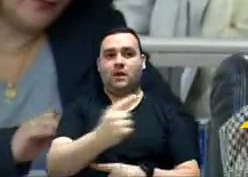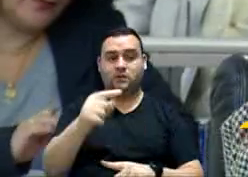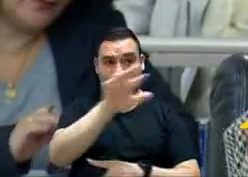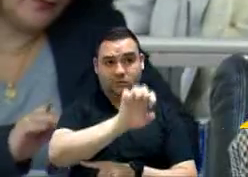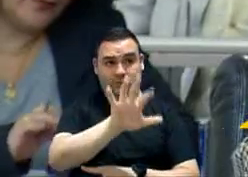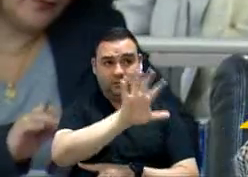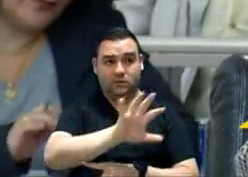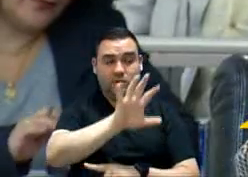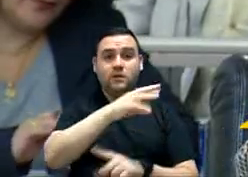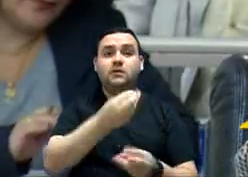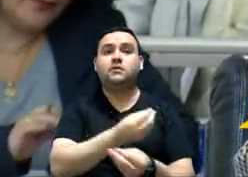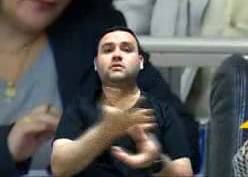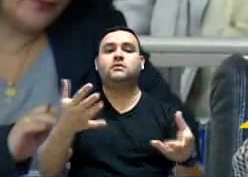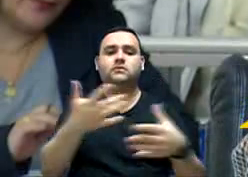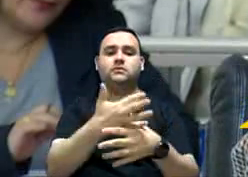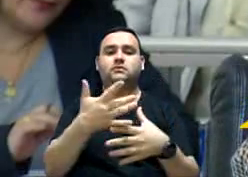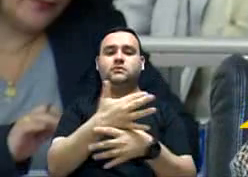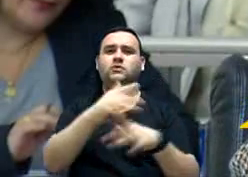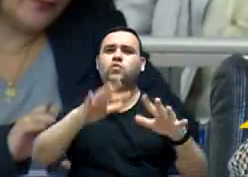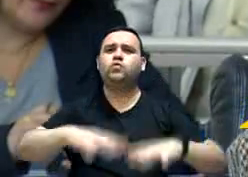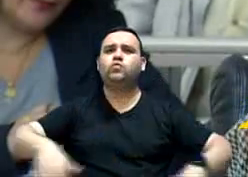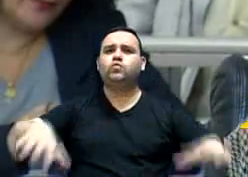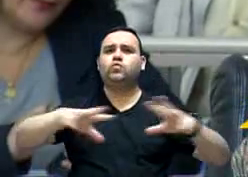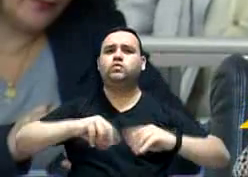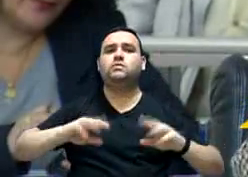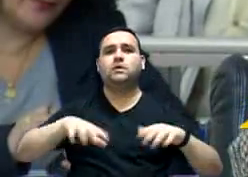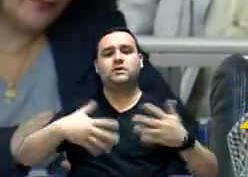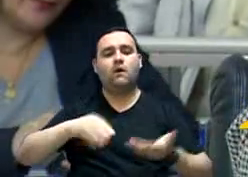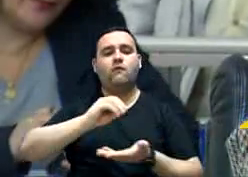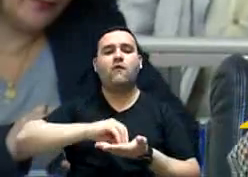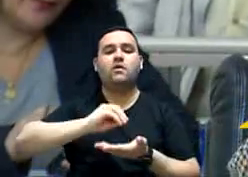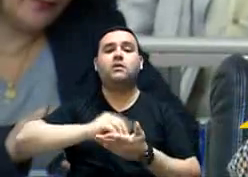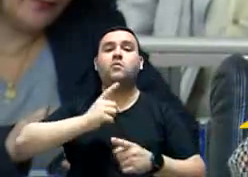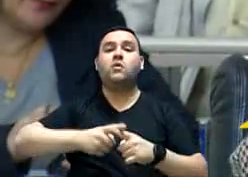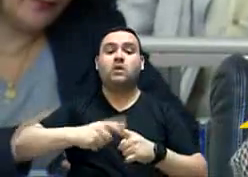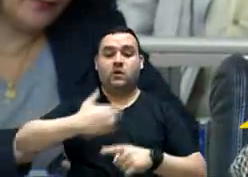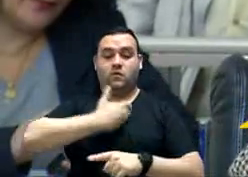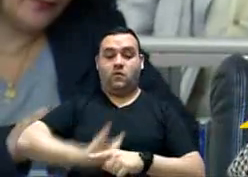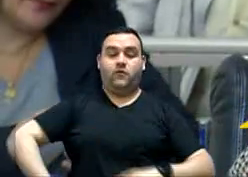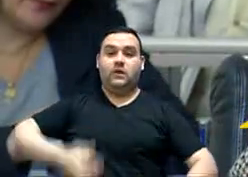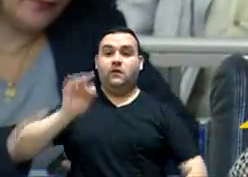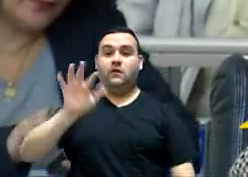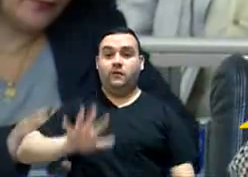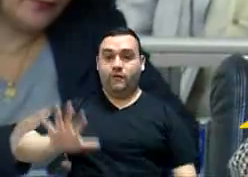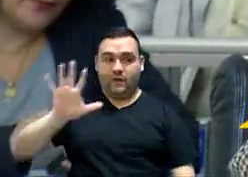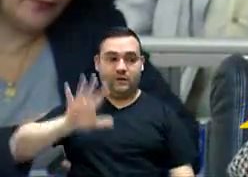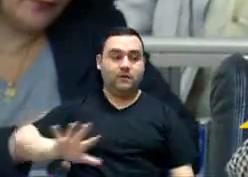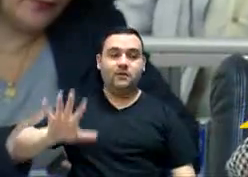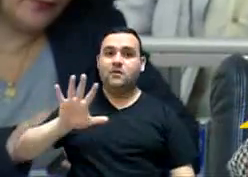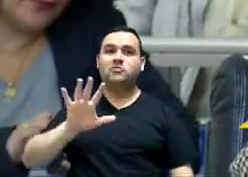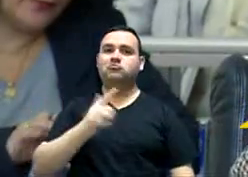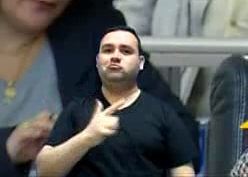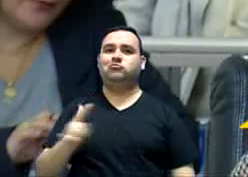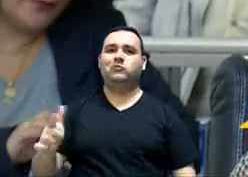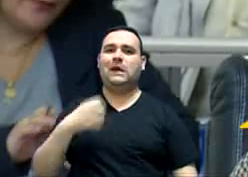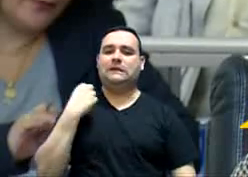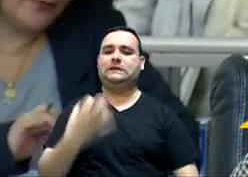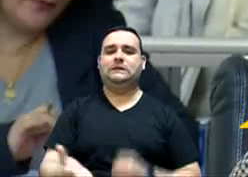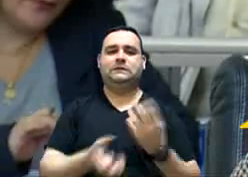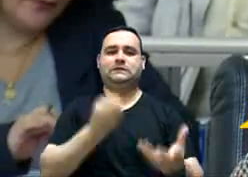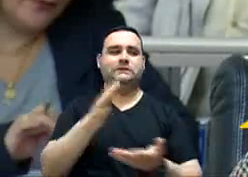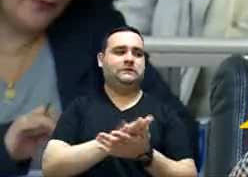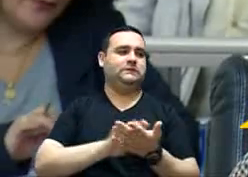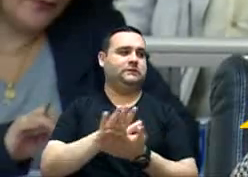estado, que é distribuir para os municípios. Então, está faltando porque o governo federal não está fornecendo. É